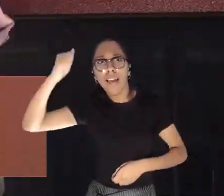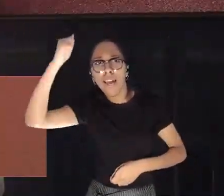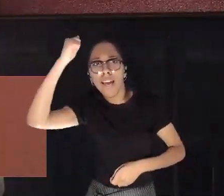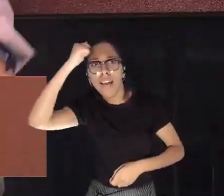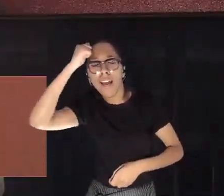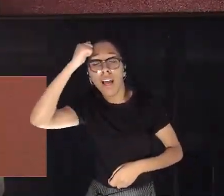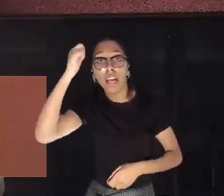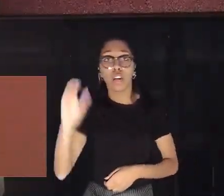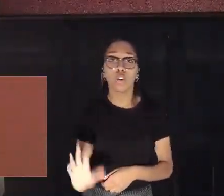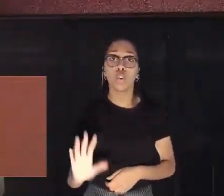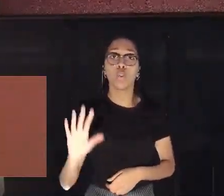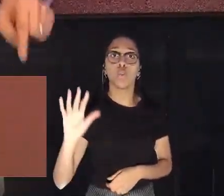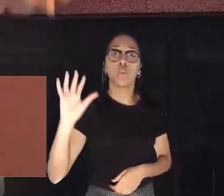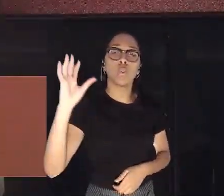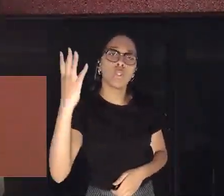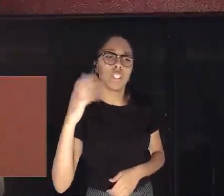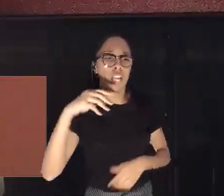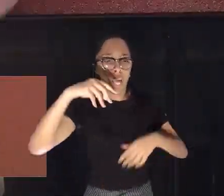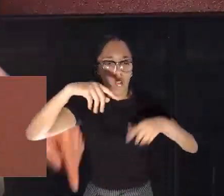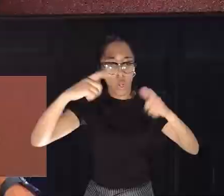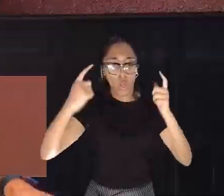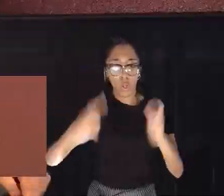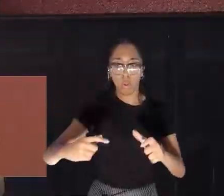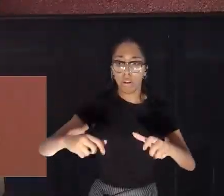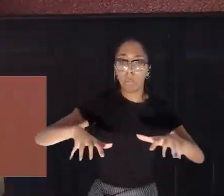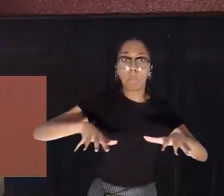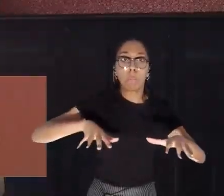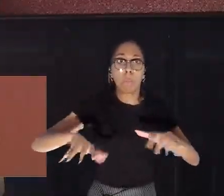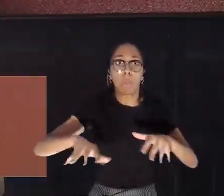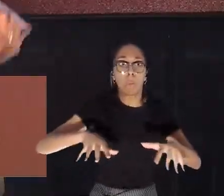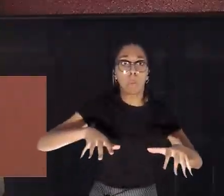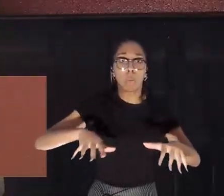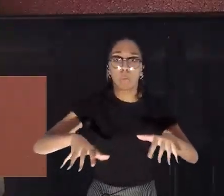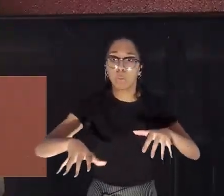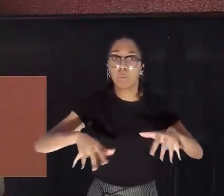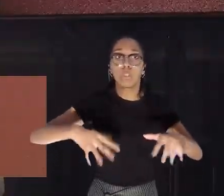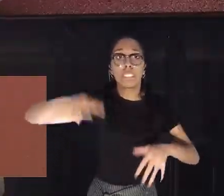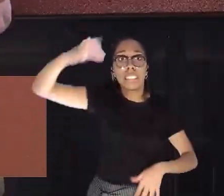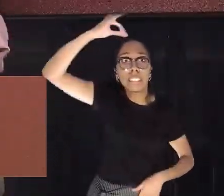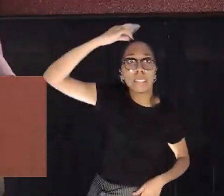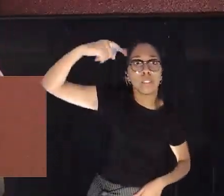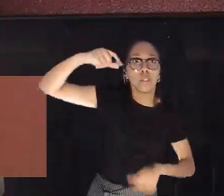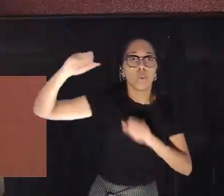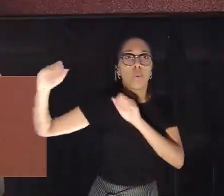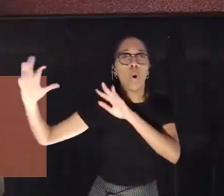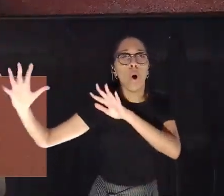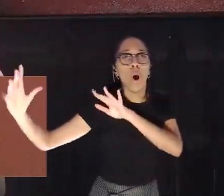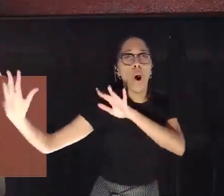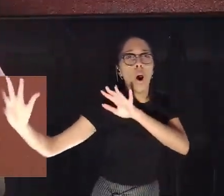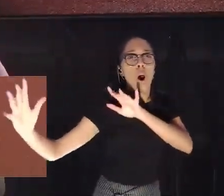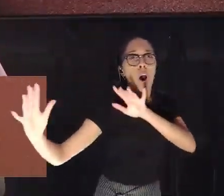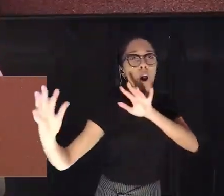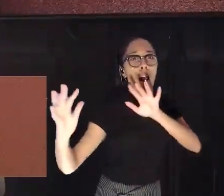estavam reunidos, e todos ficaram cheios do Espírito Santo, e anunciavam como? Como?